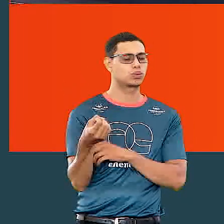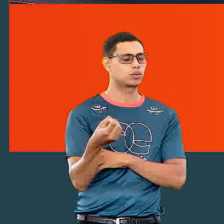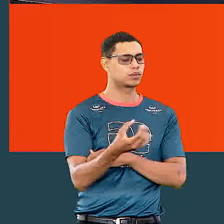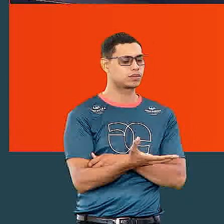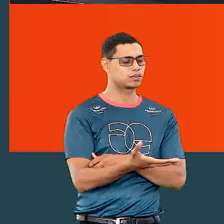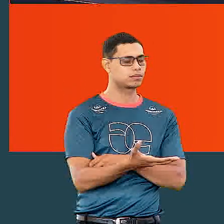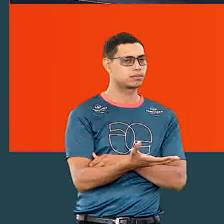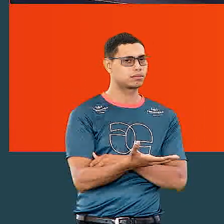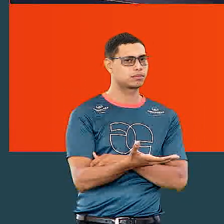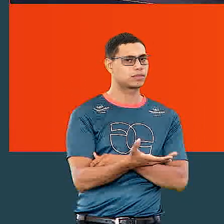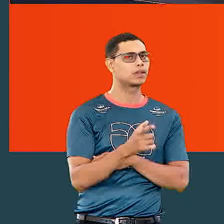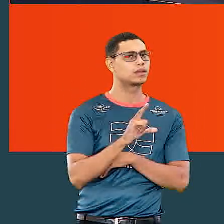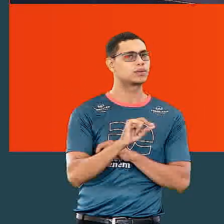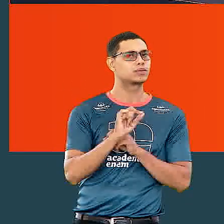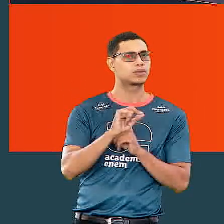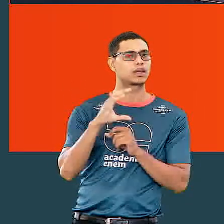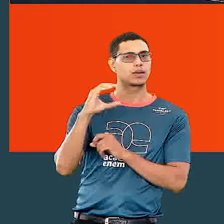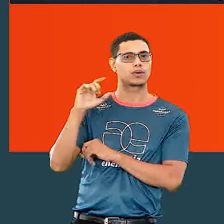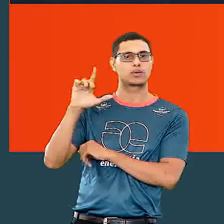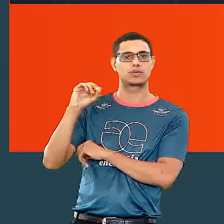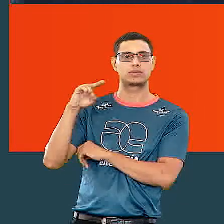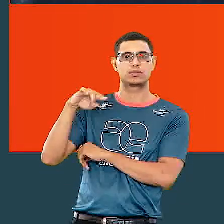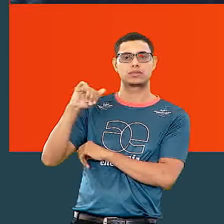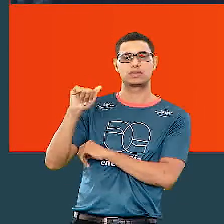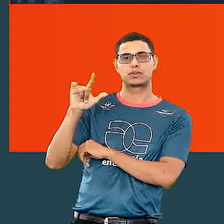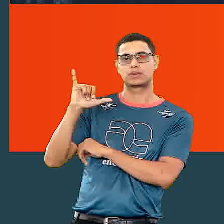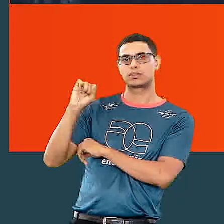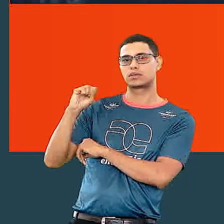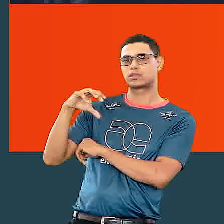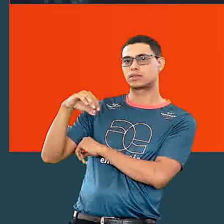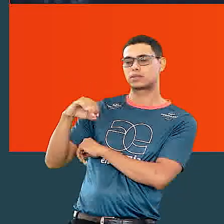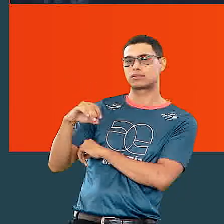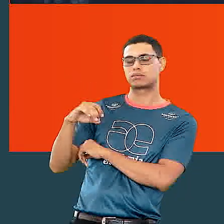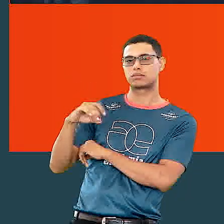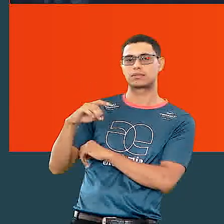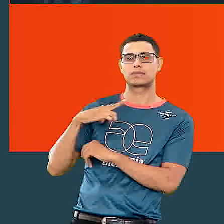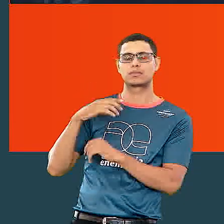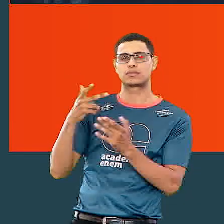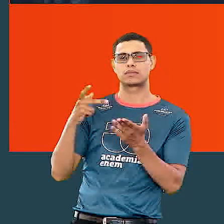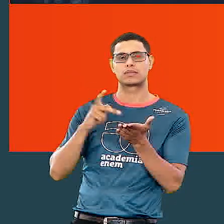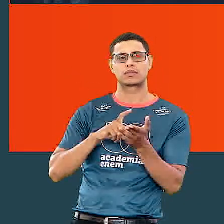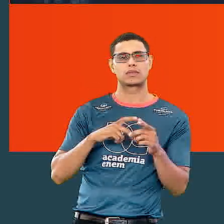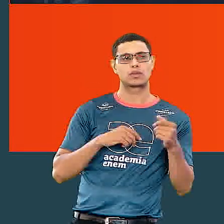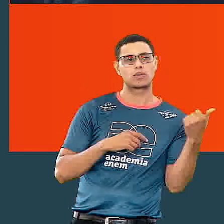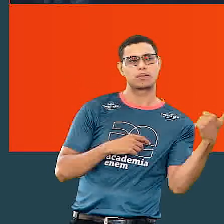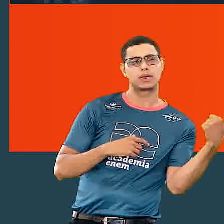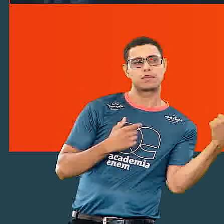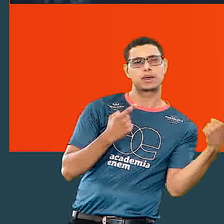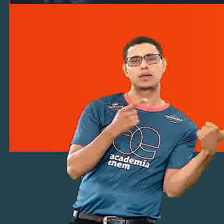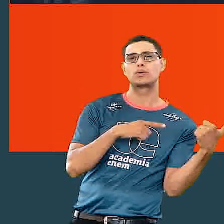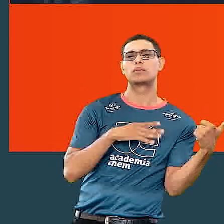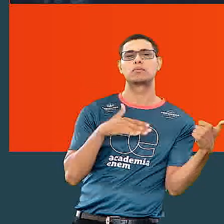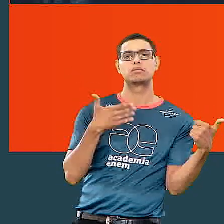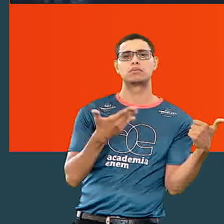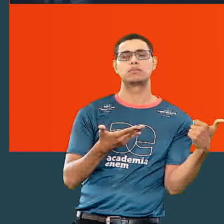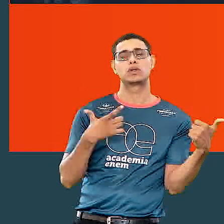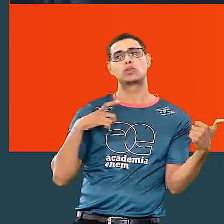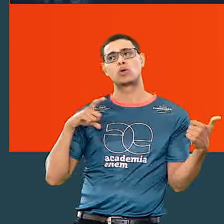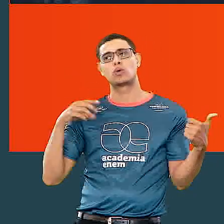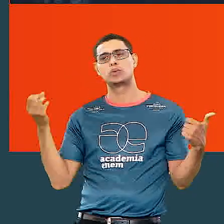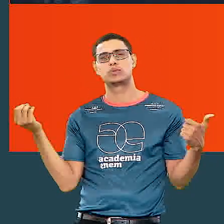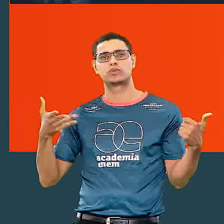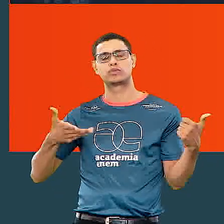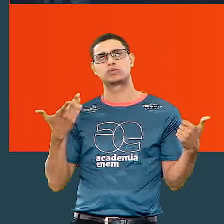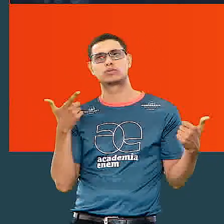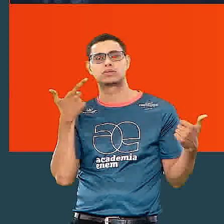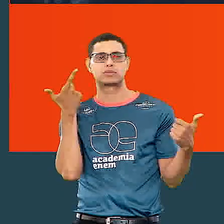novo, então é novo colonialismo. Isaac, qual foi o primeiro então, se esse é o novo? O primeiro,